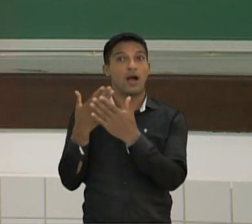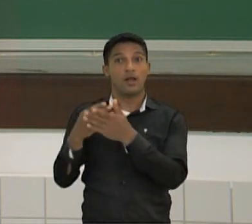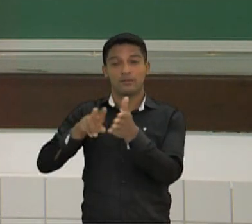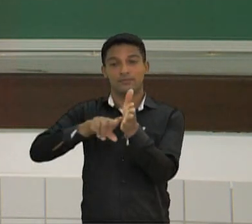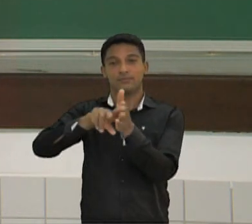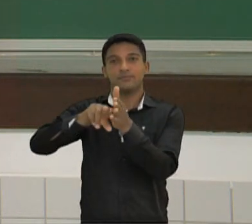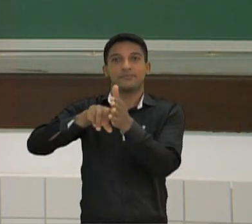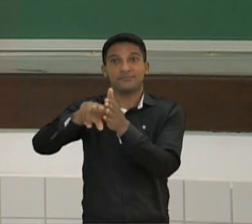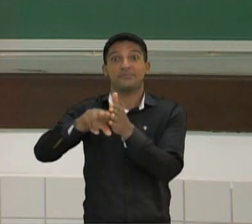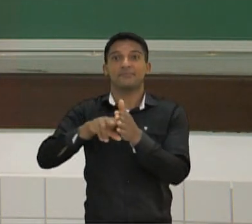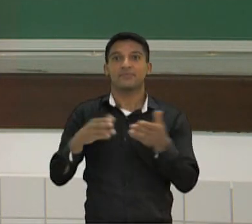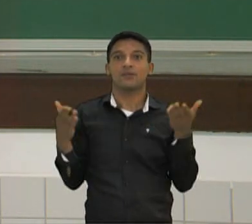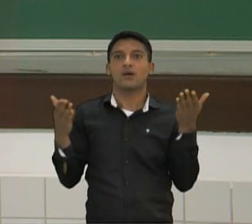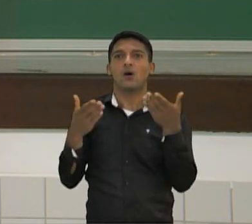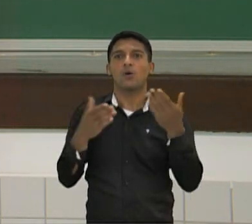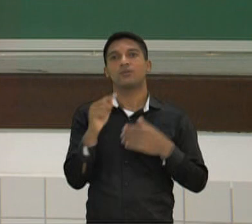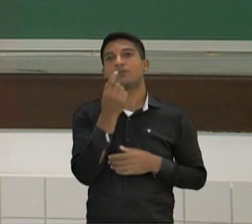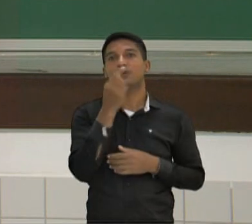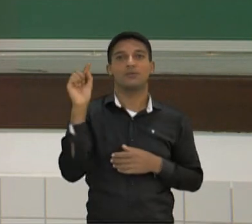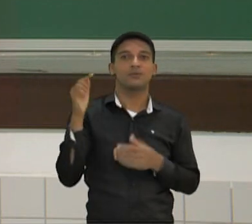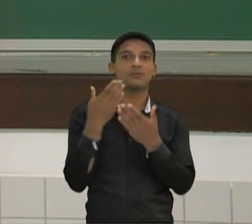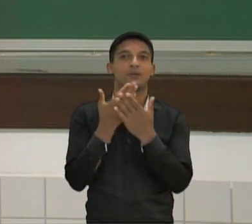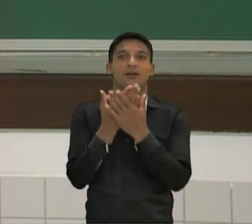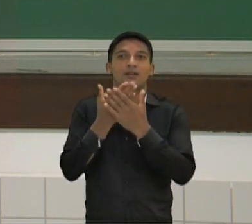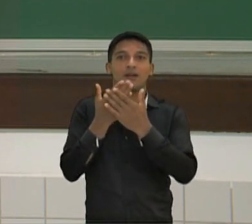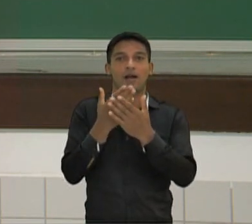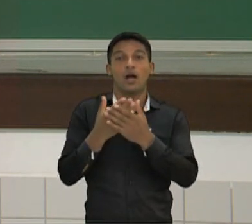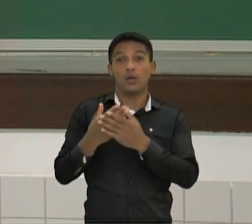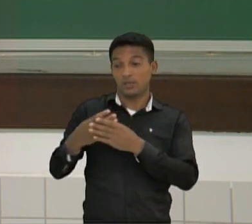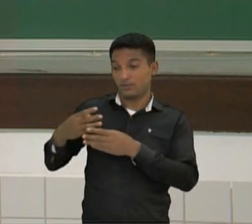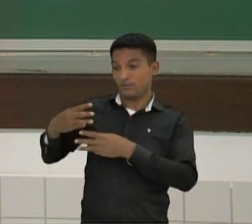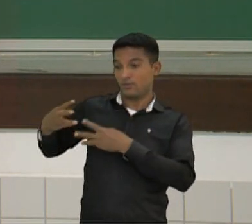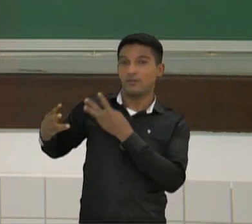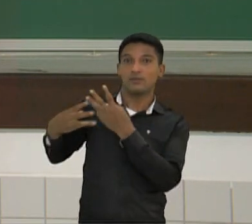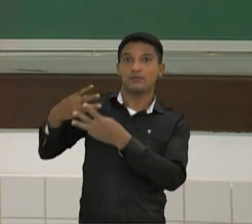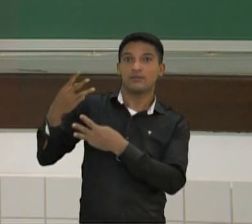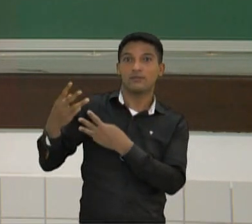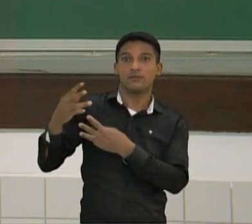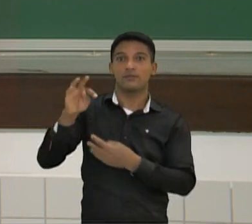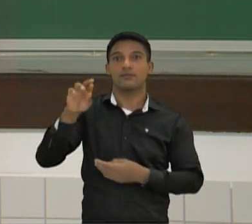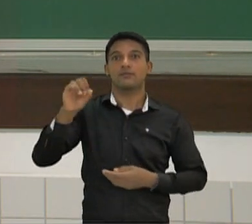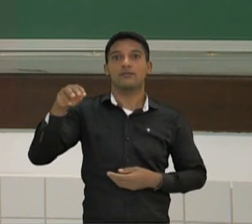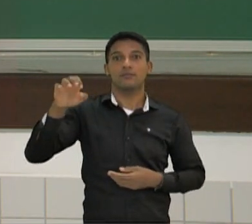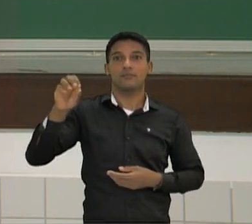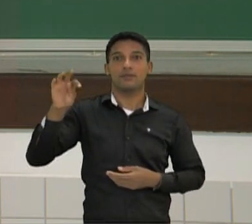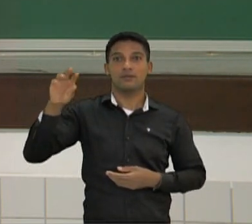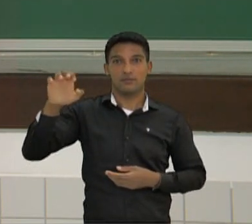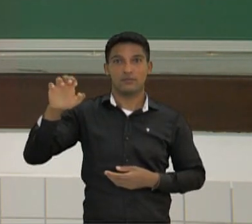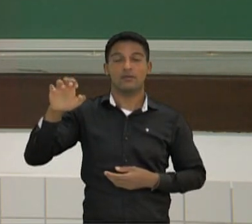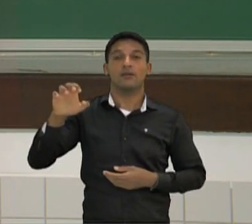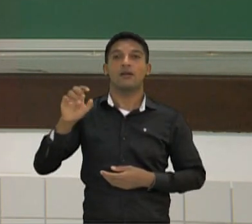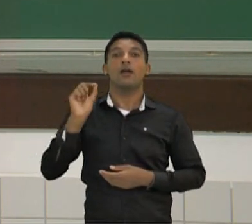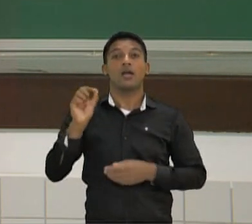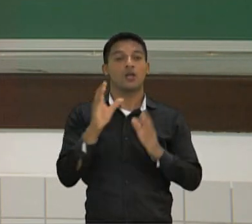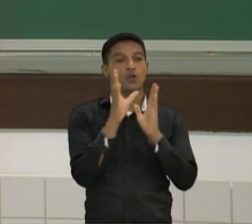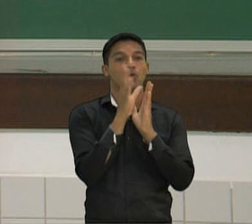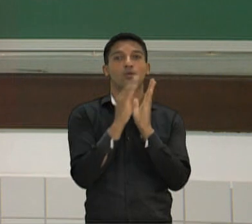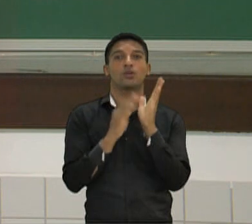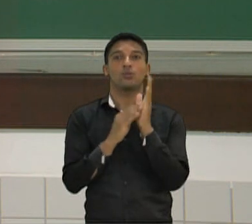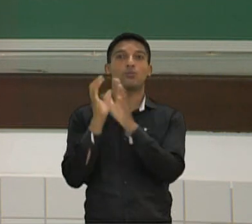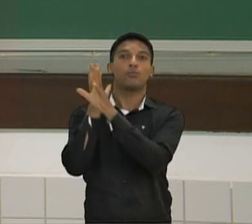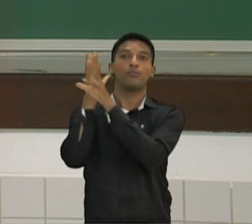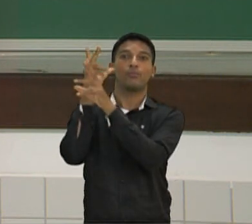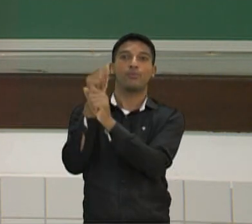E hoje nós estamos na nossa última aula do trimestre, nossa última retomada de conteúdos, tudo bem? E